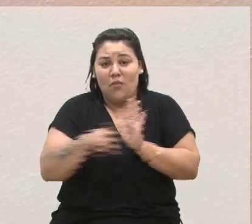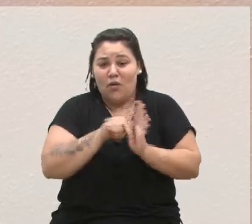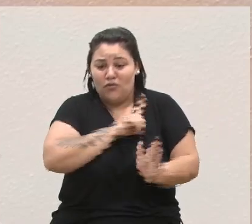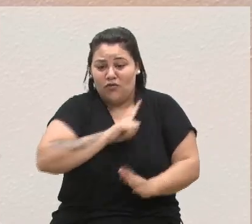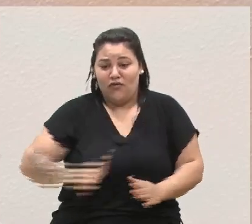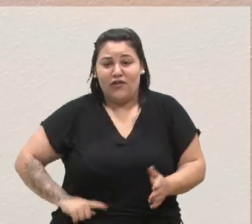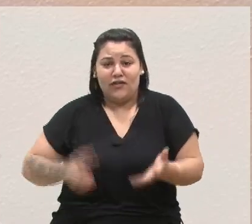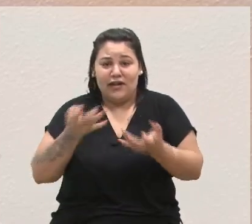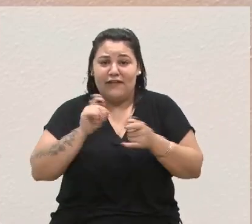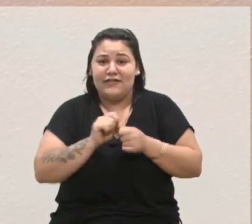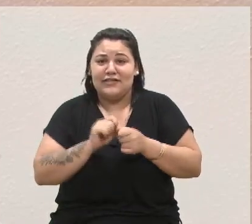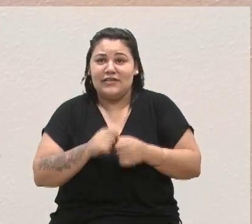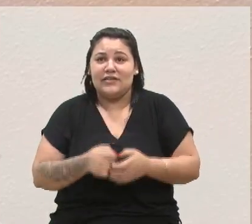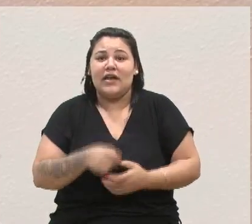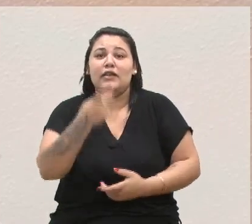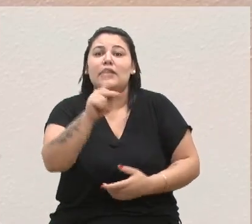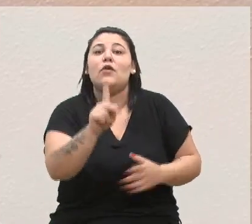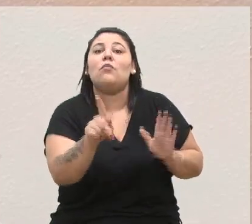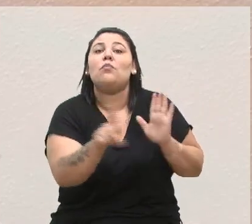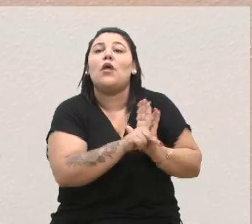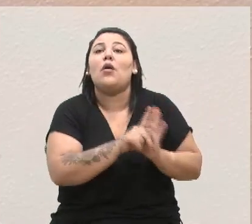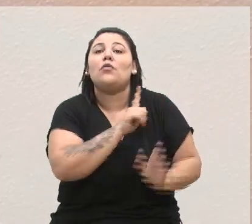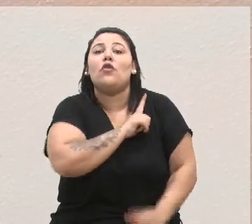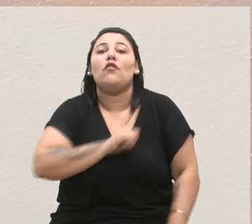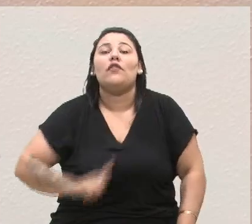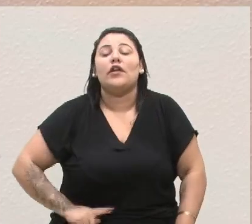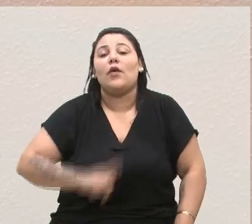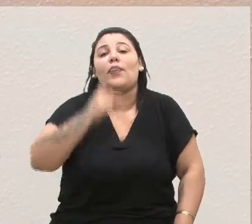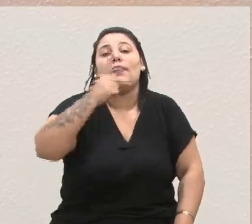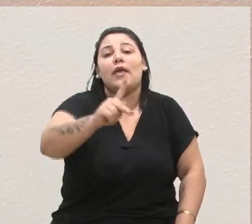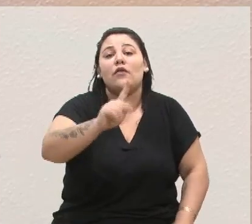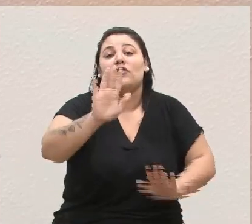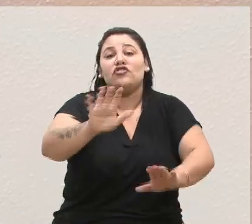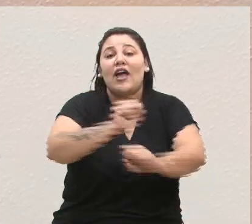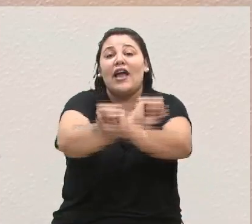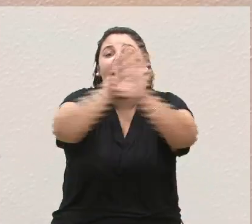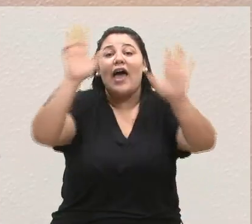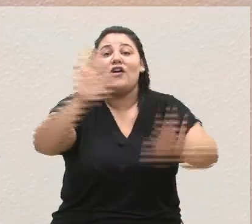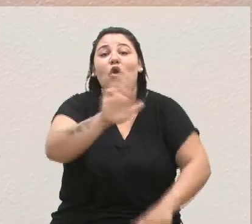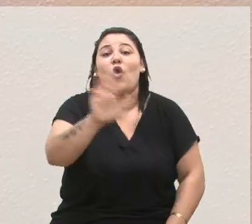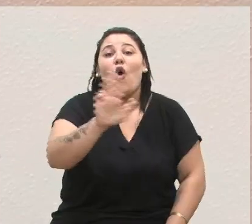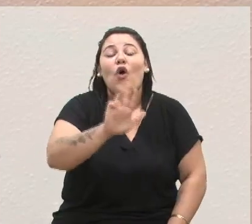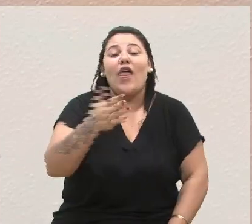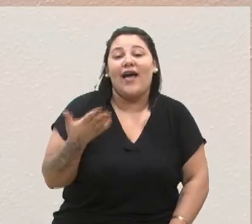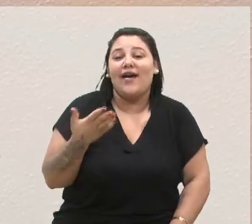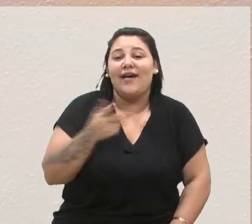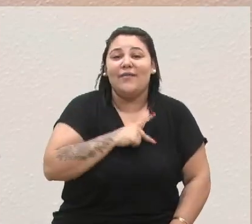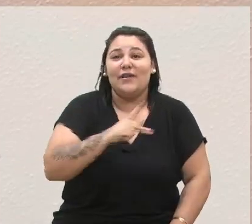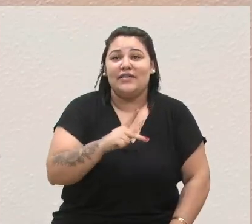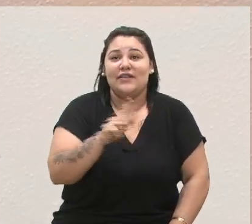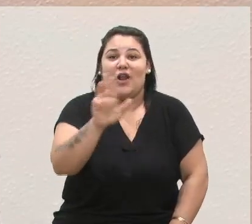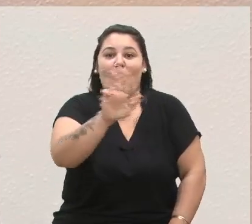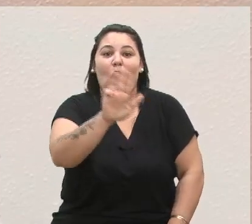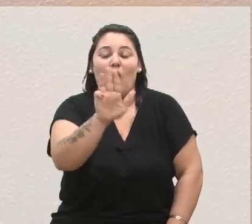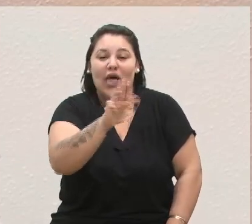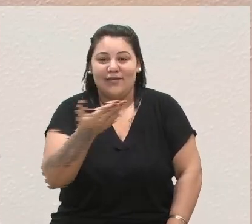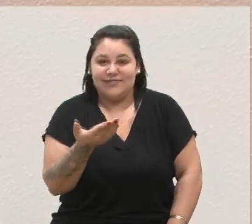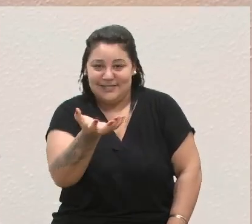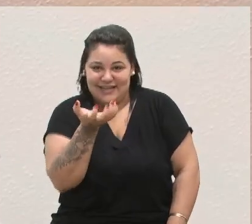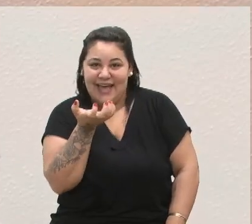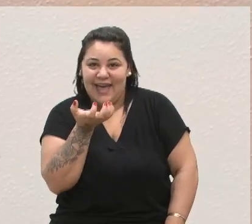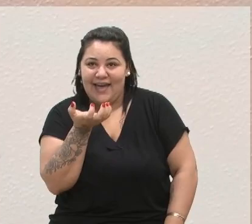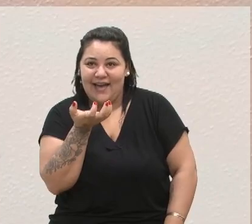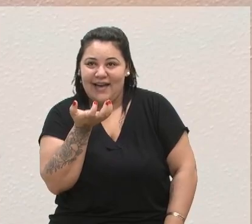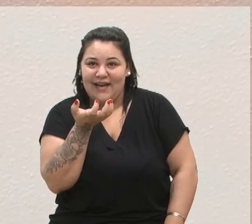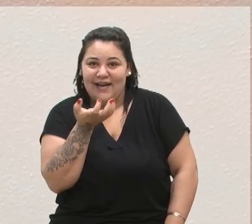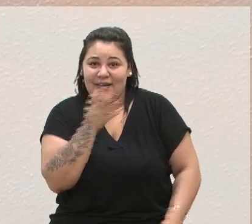isso. É teu próprio governo, que fique claro que é o Lula, tá? Ou o Lule, que quer taxar